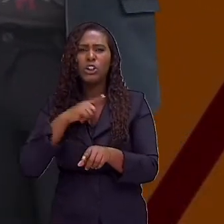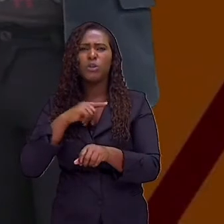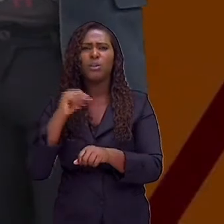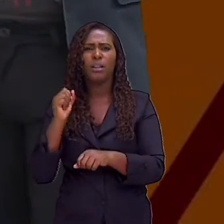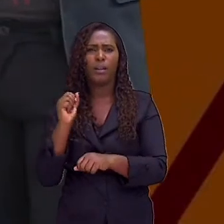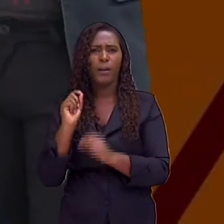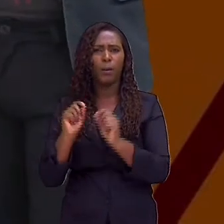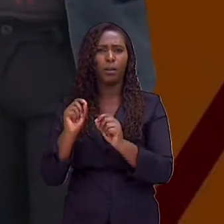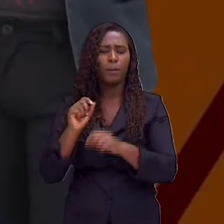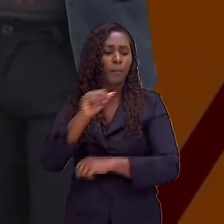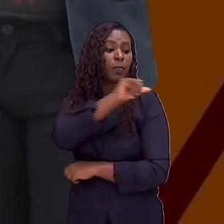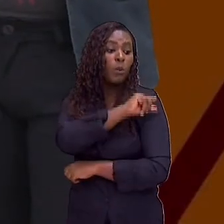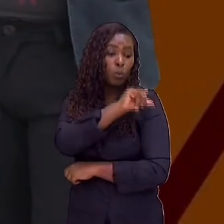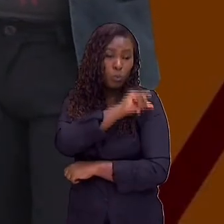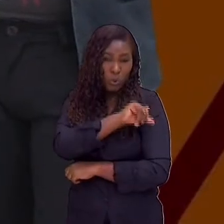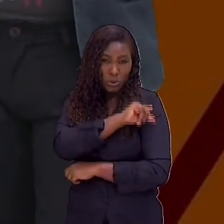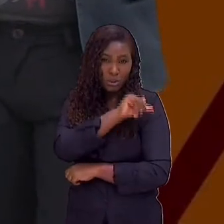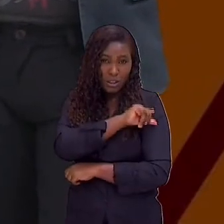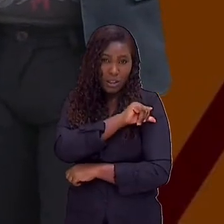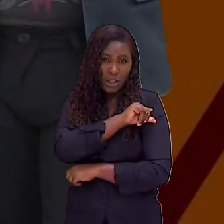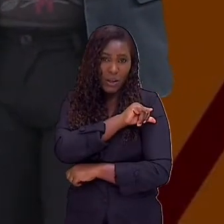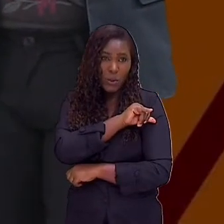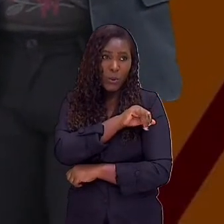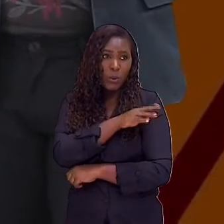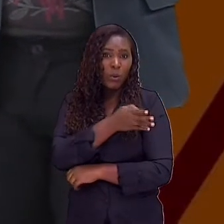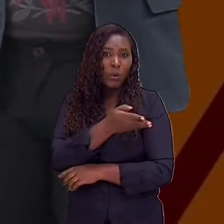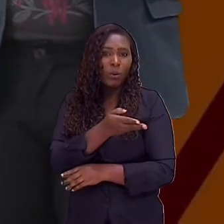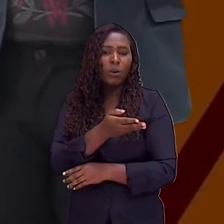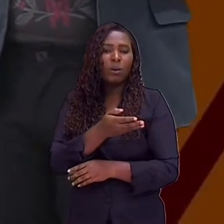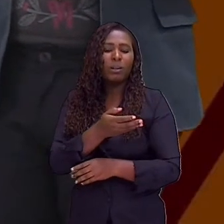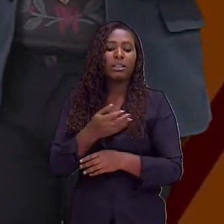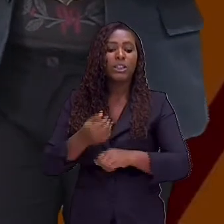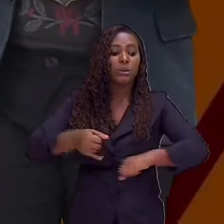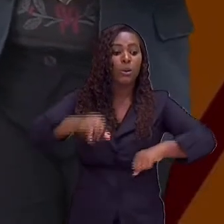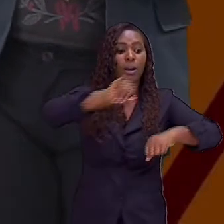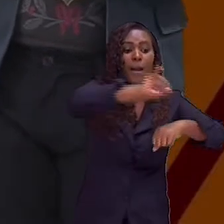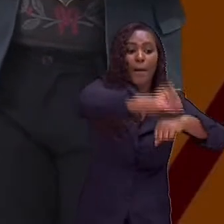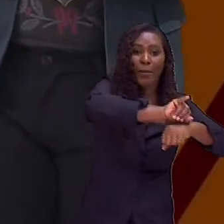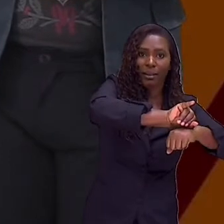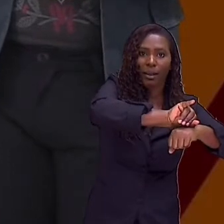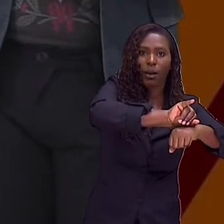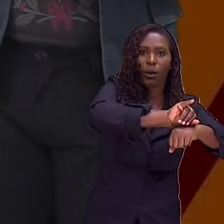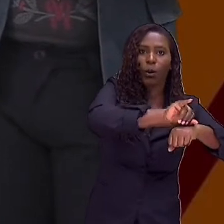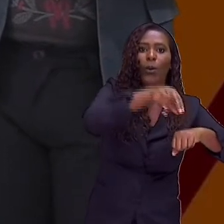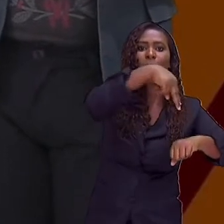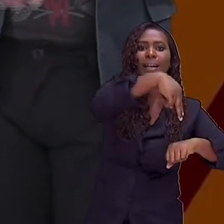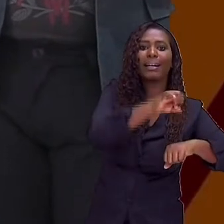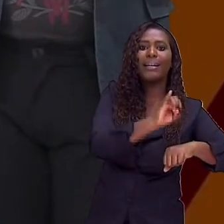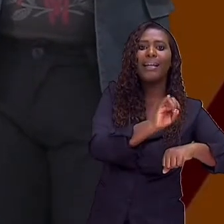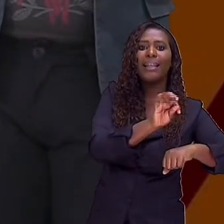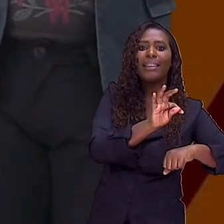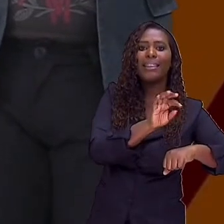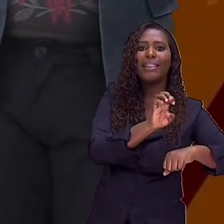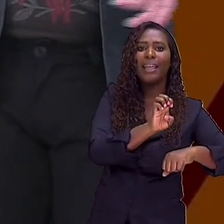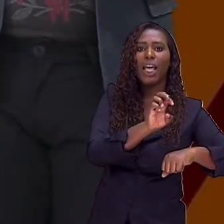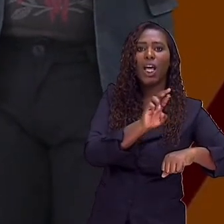do Rio de Janeiro. Esta tinha sua capital na cidade de Niterói. Então,